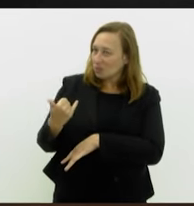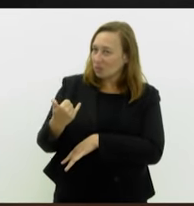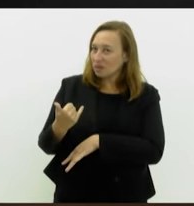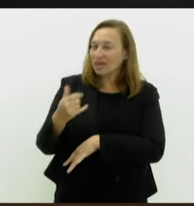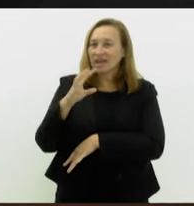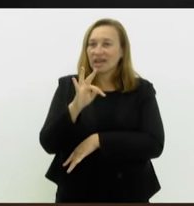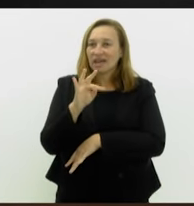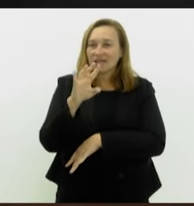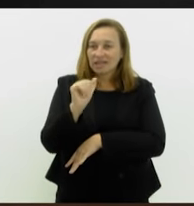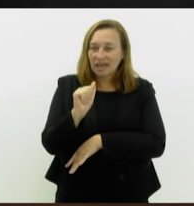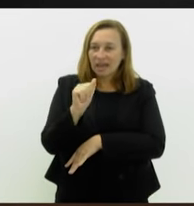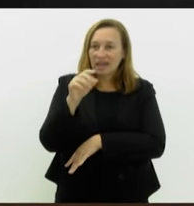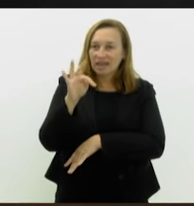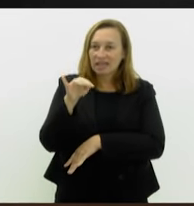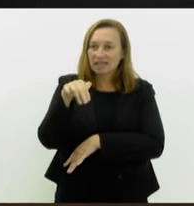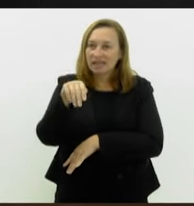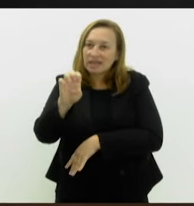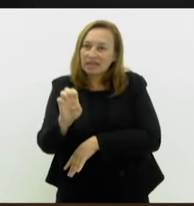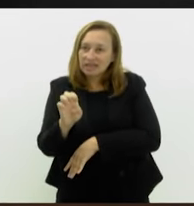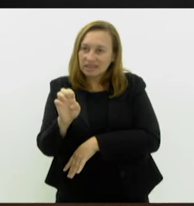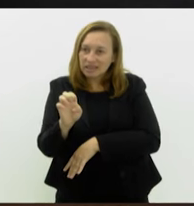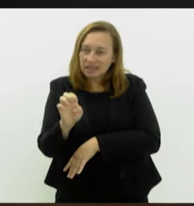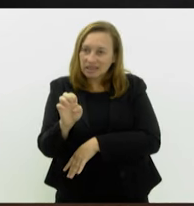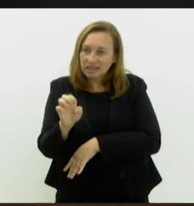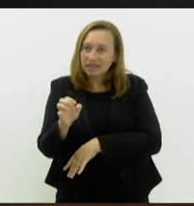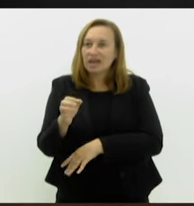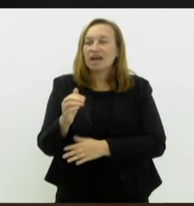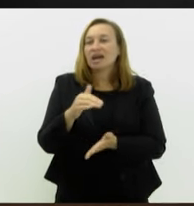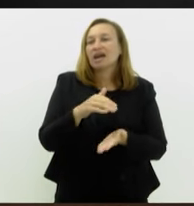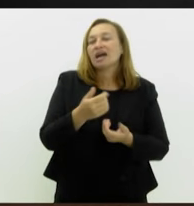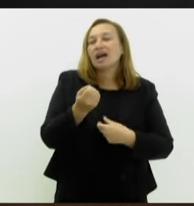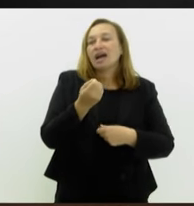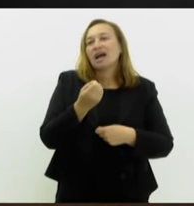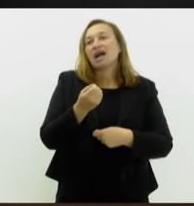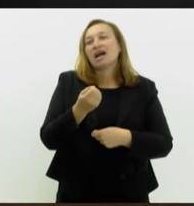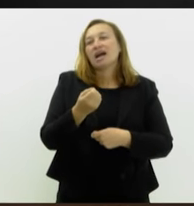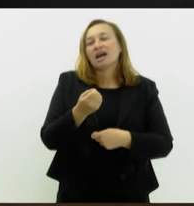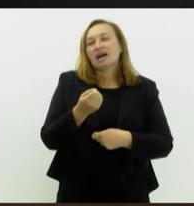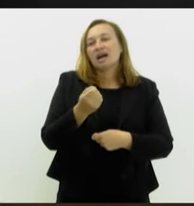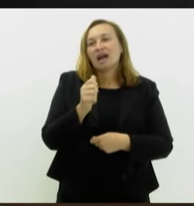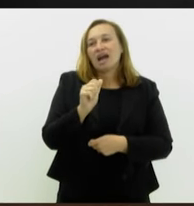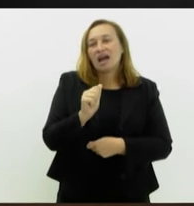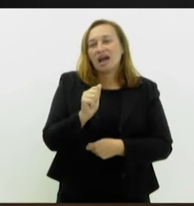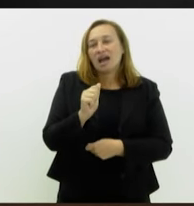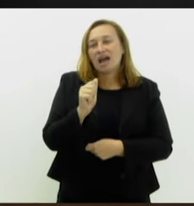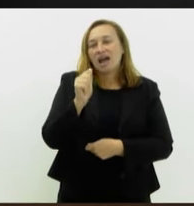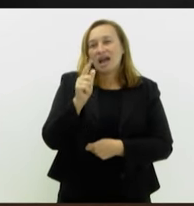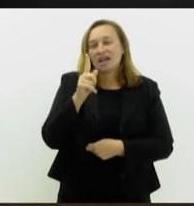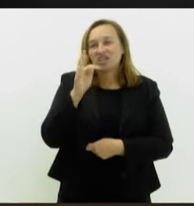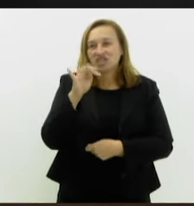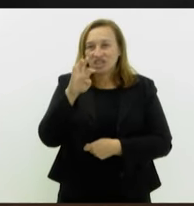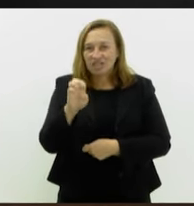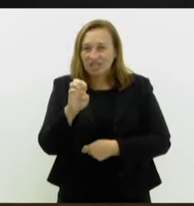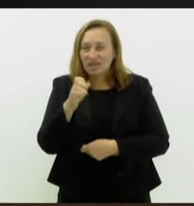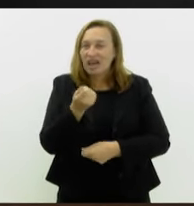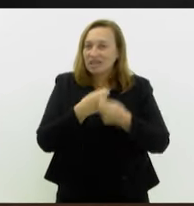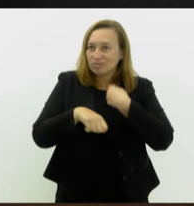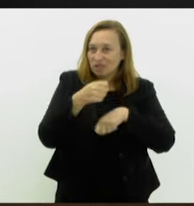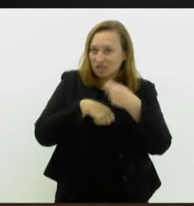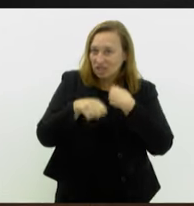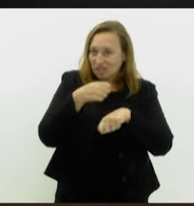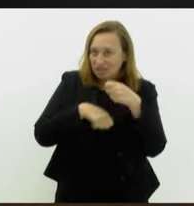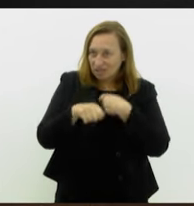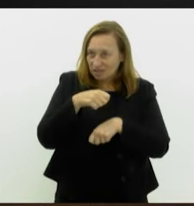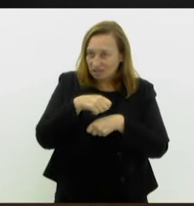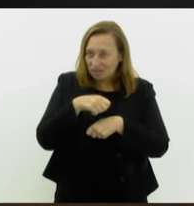Tatiane Cibelle que é agente administrativa da Light a tatian é cadeirante ela não quis ficar aqui na frente eu queria colocar ela